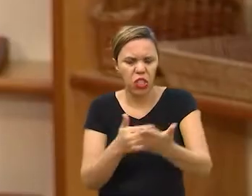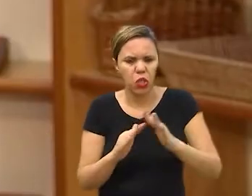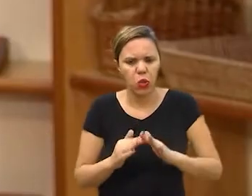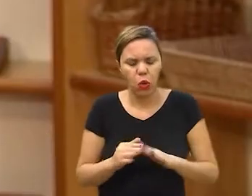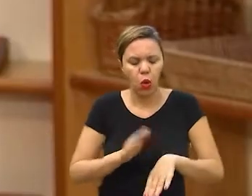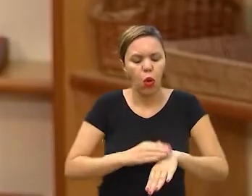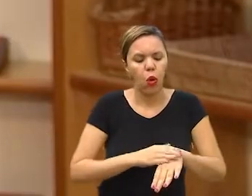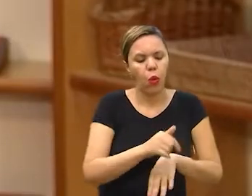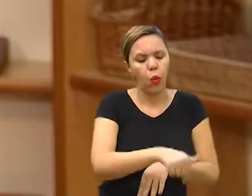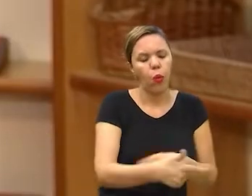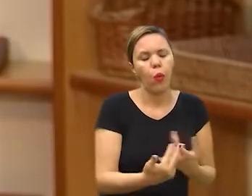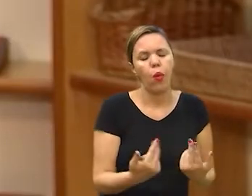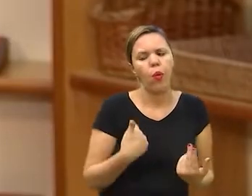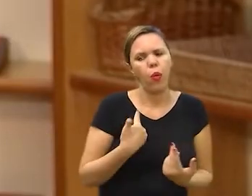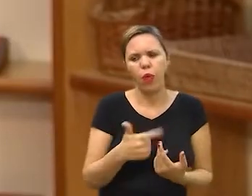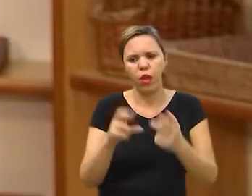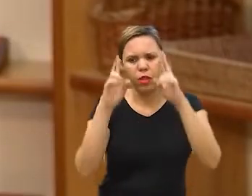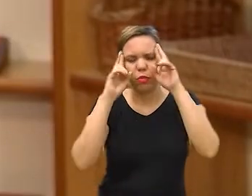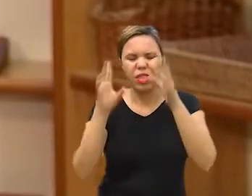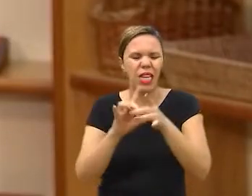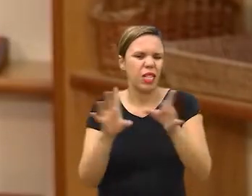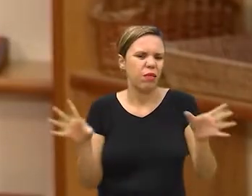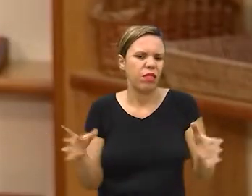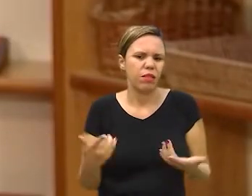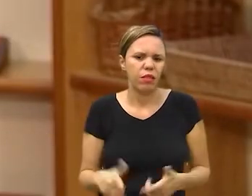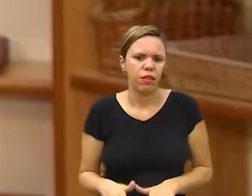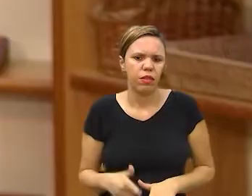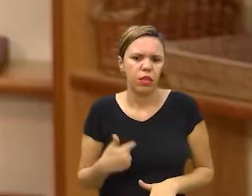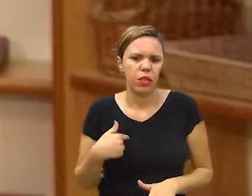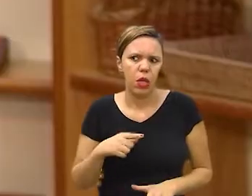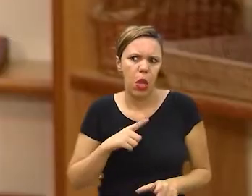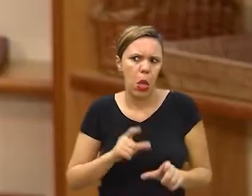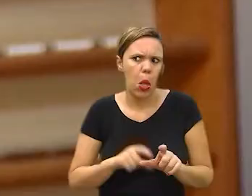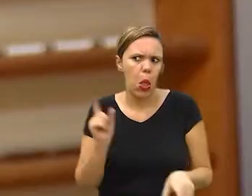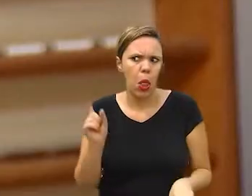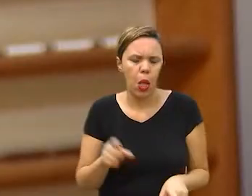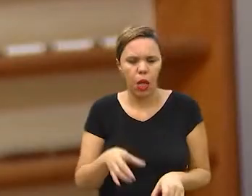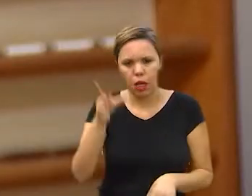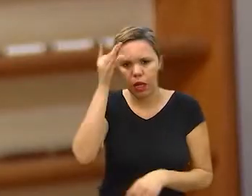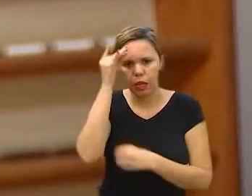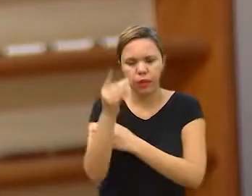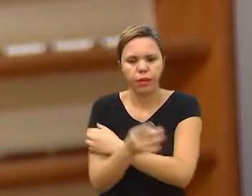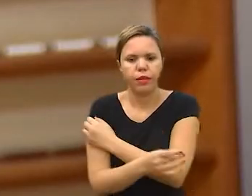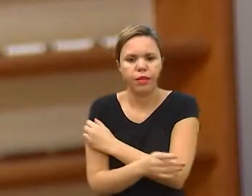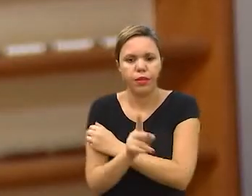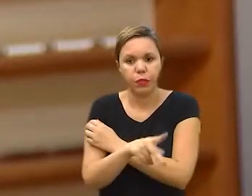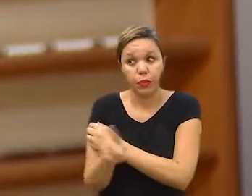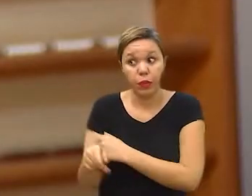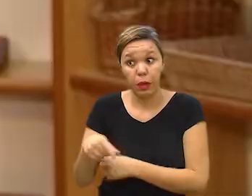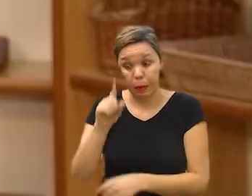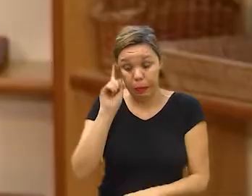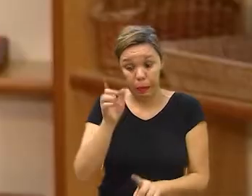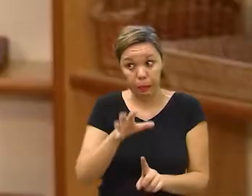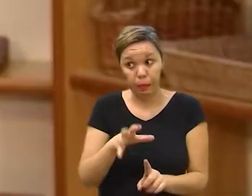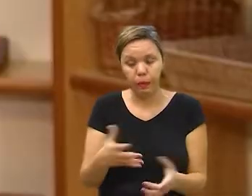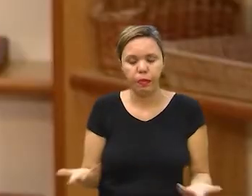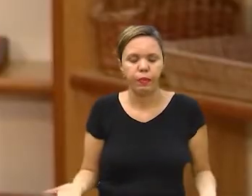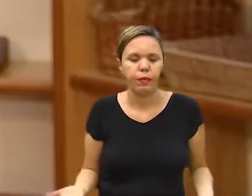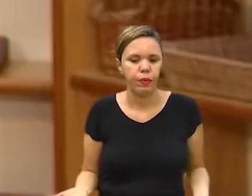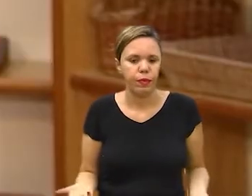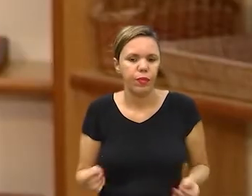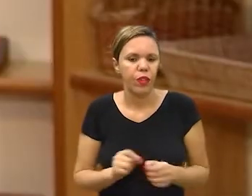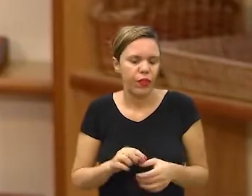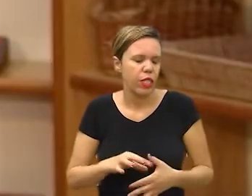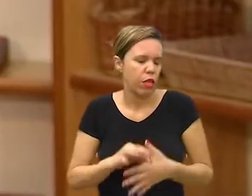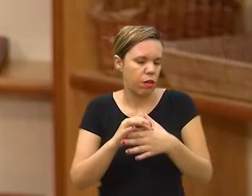Não é tão respeitado, não tem tanta liberdade, né? Não vai poder ser autônomo no aprendizado. Tem aquele professor mais autoritário. Exato, que vai ser